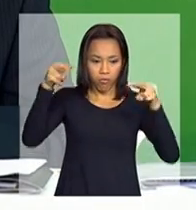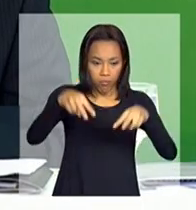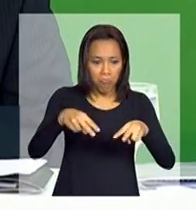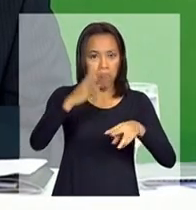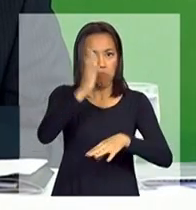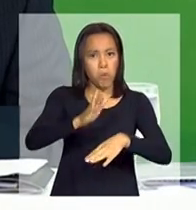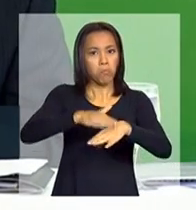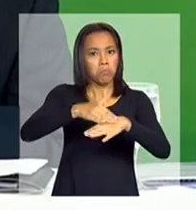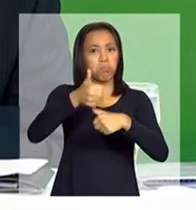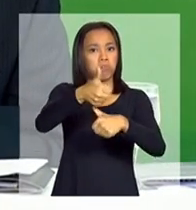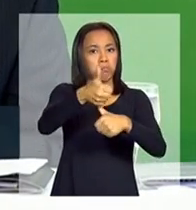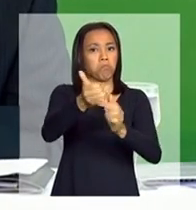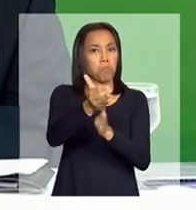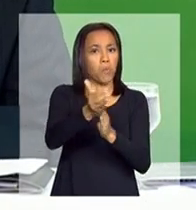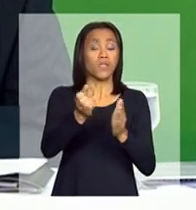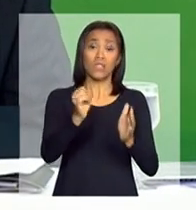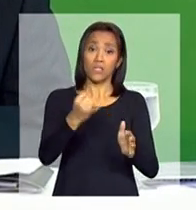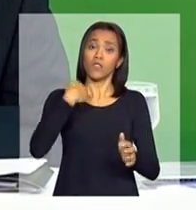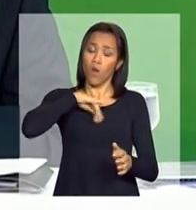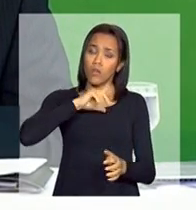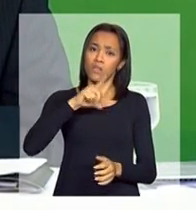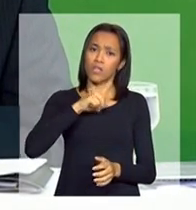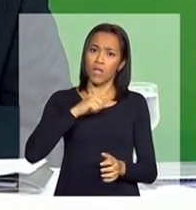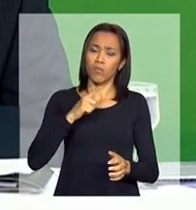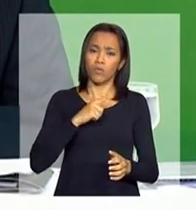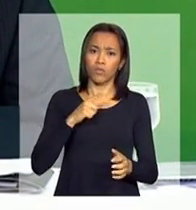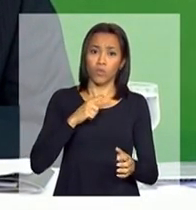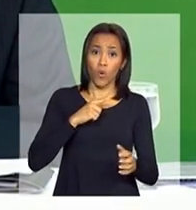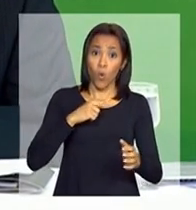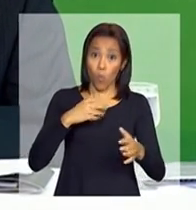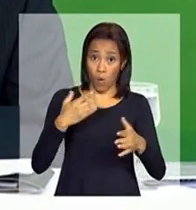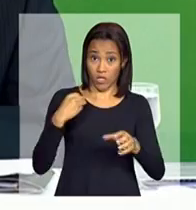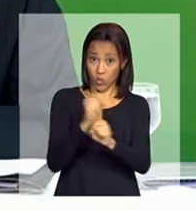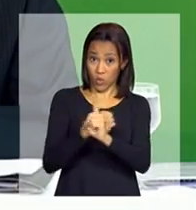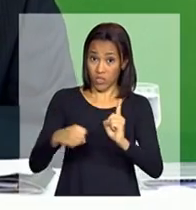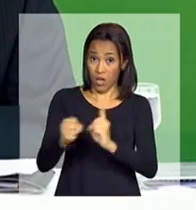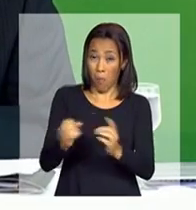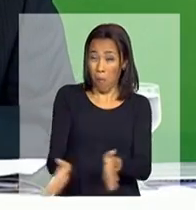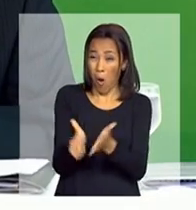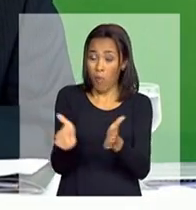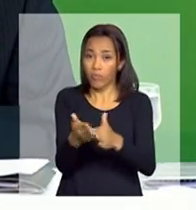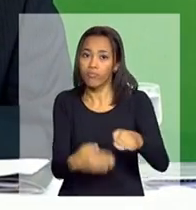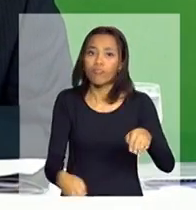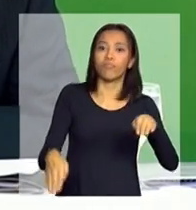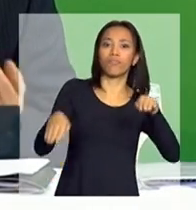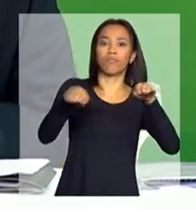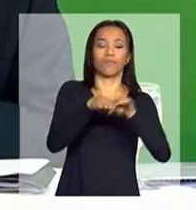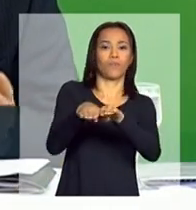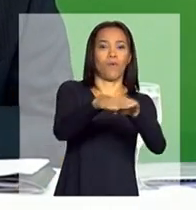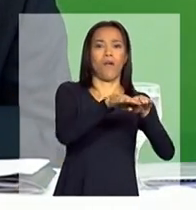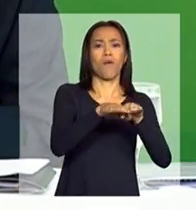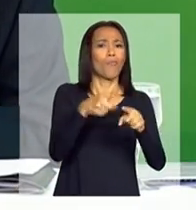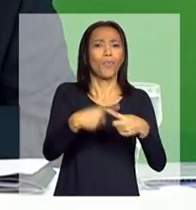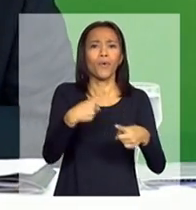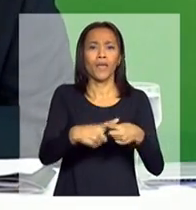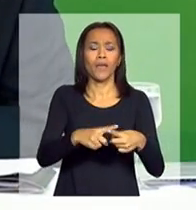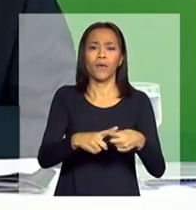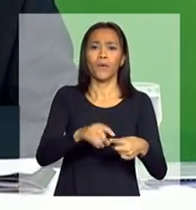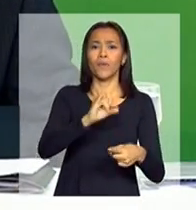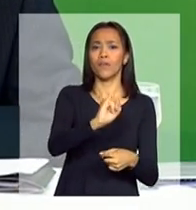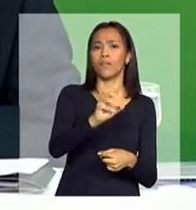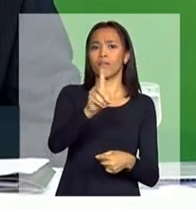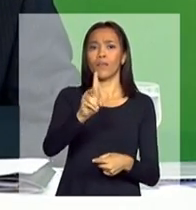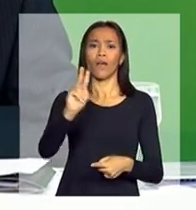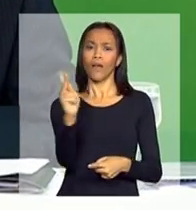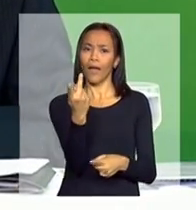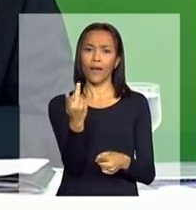pobreza se nós somos um país que teve uma grande mobilidade social é que o indicador de DH não reflete tudo que o relatório diz